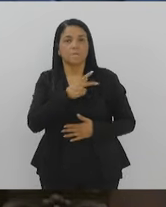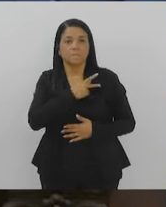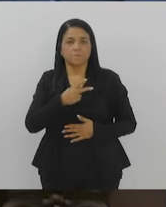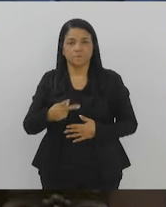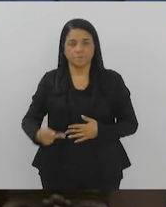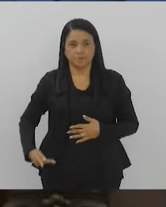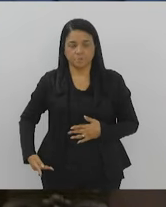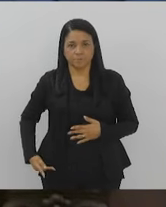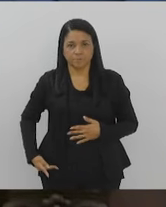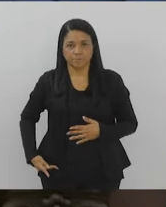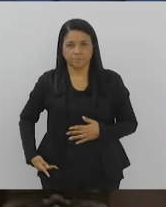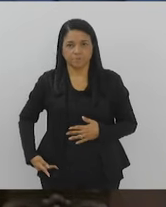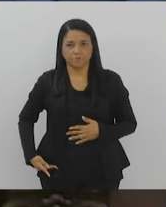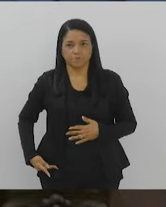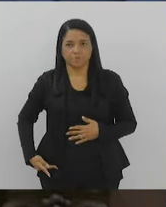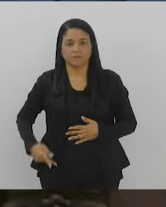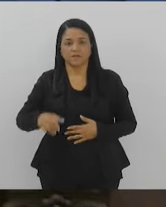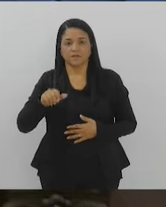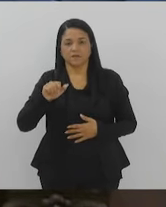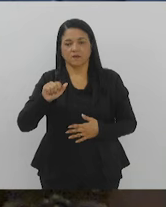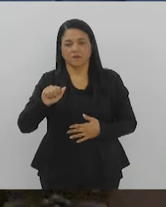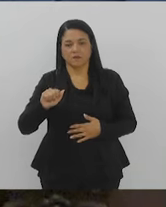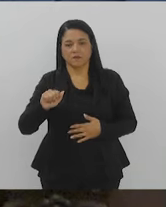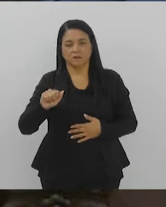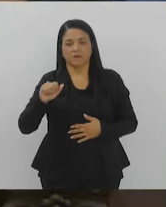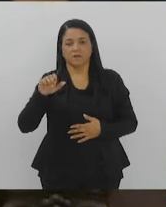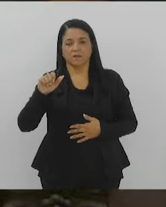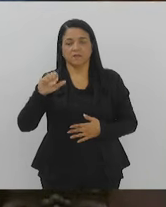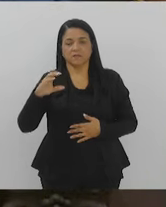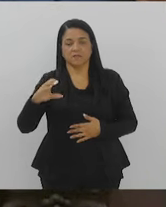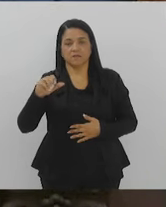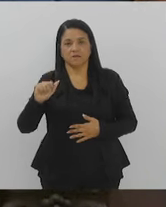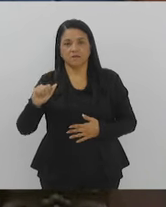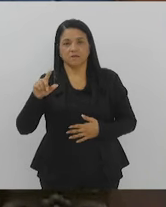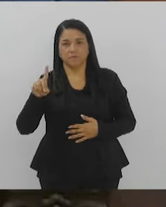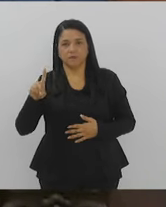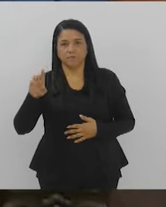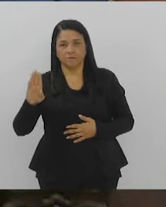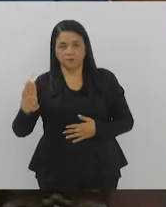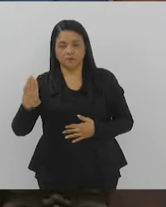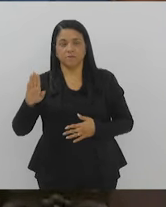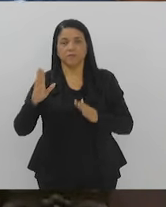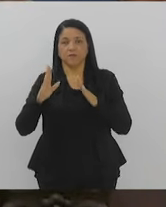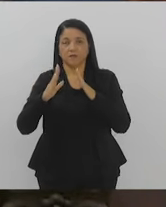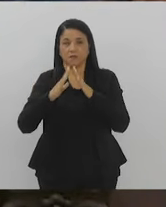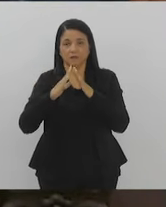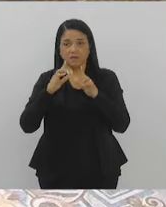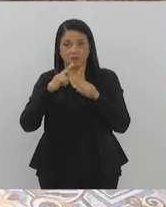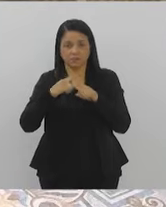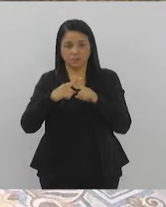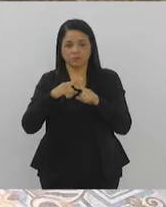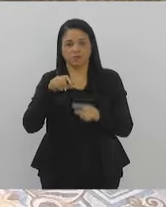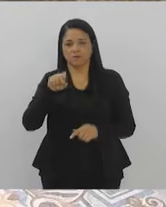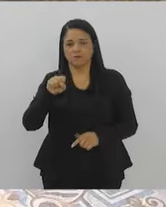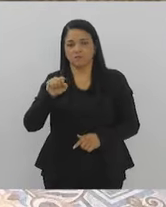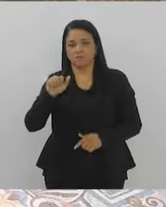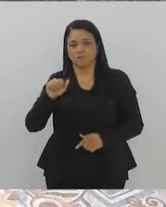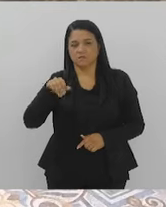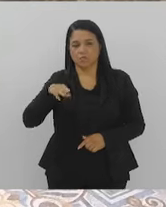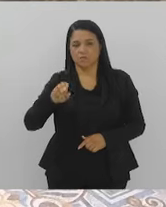presidente da CADB, Igreja Mãe, o nosso pastor Samuel Câmara.